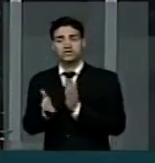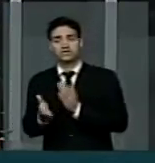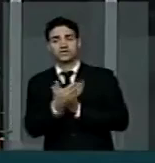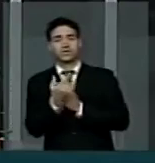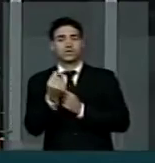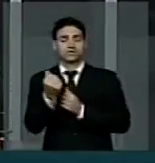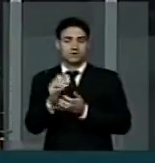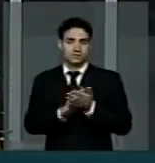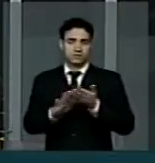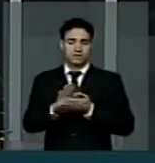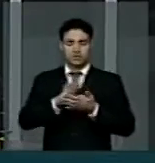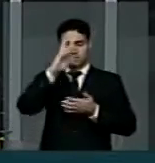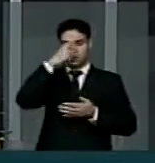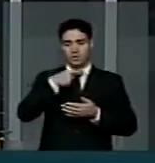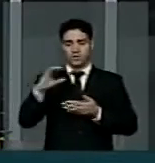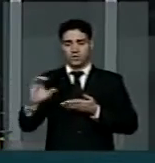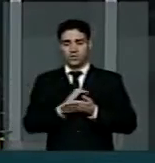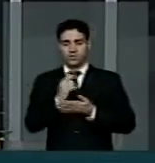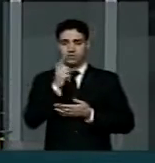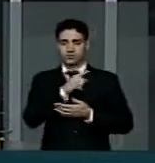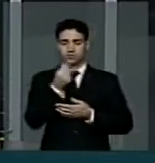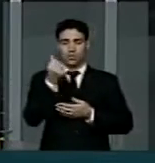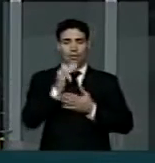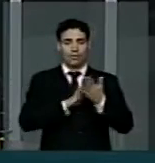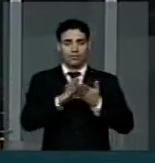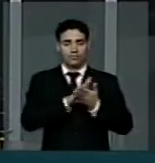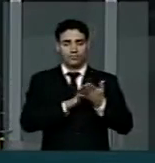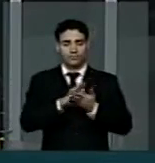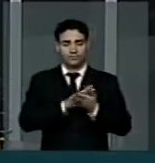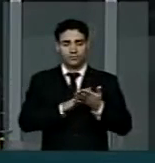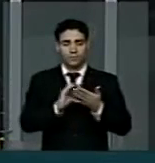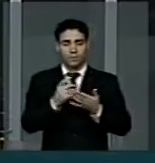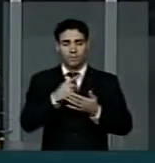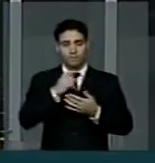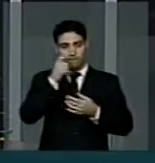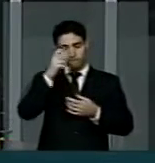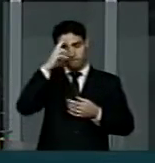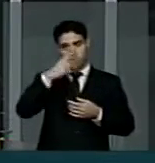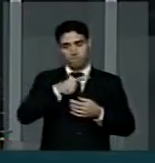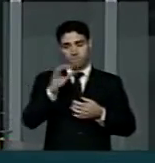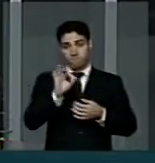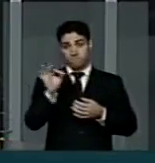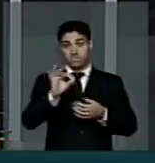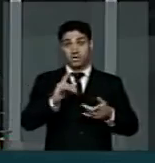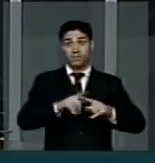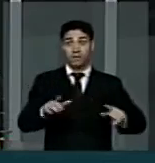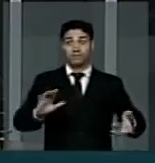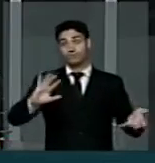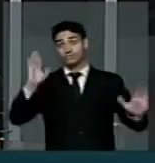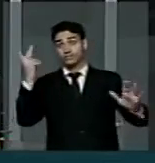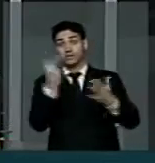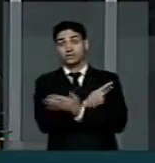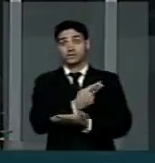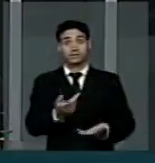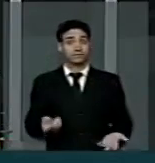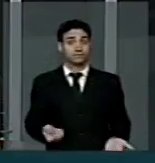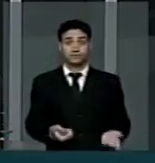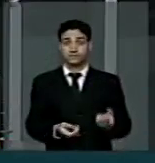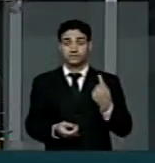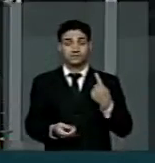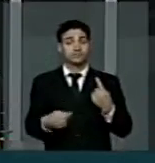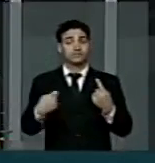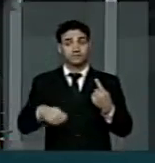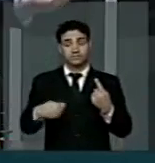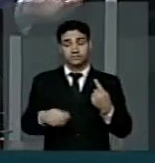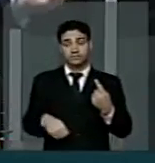em proveito próprio ou em proveito de seus interesses pessoais. Mas as circunstâncias tiveram, ele teve